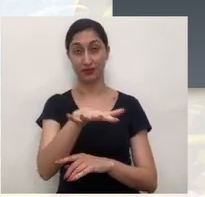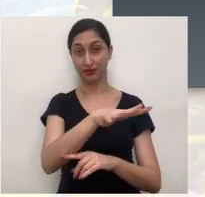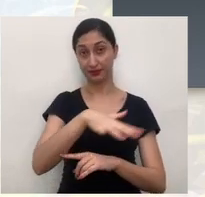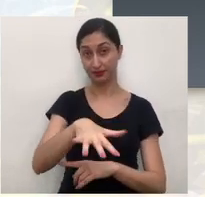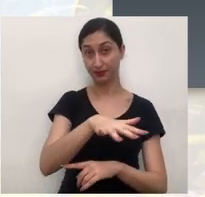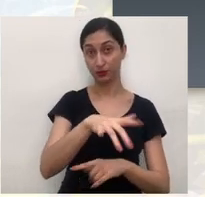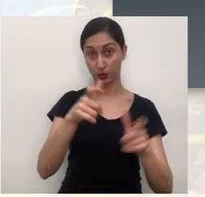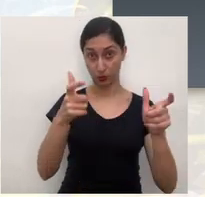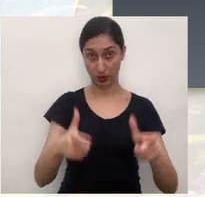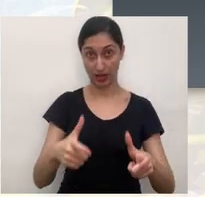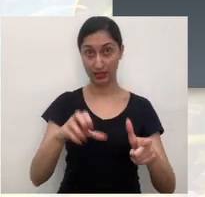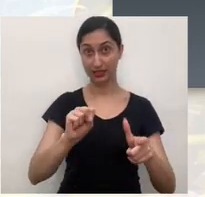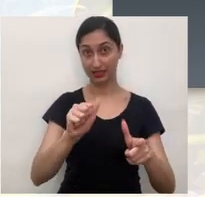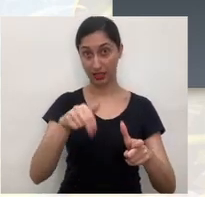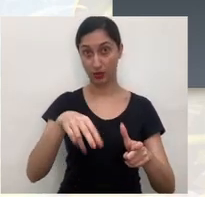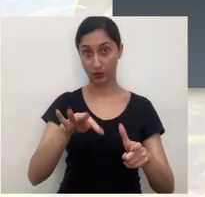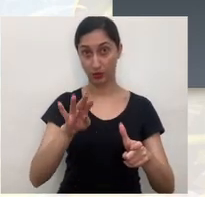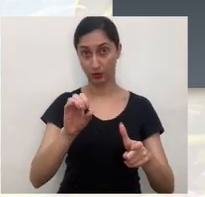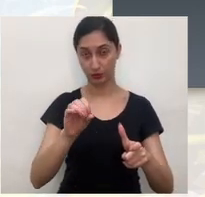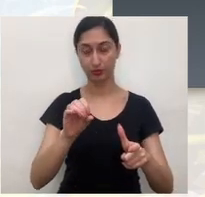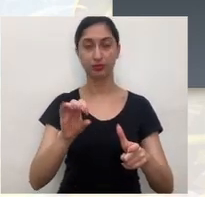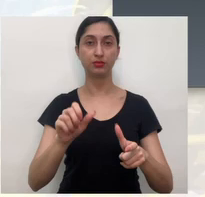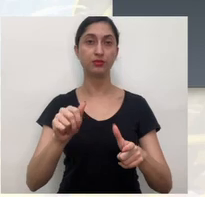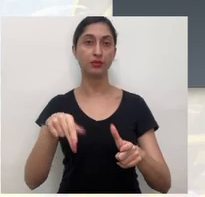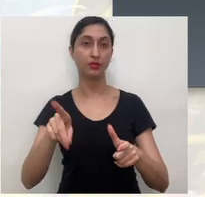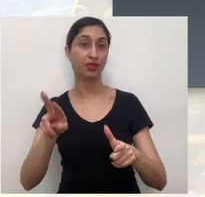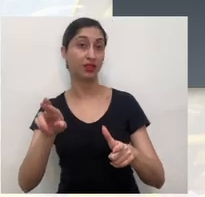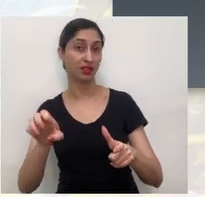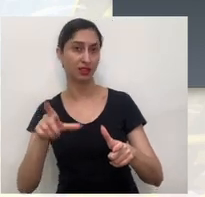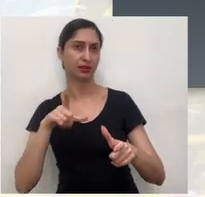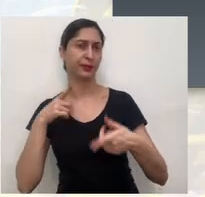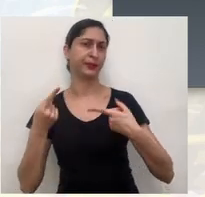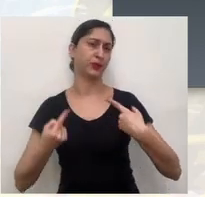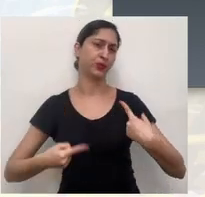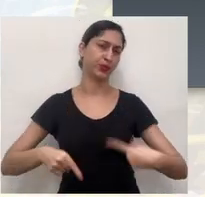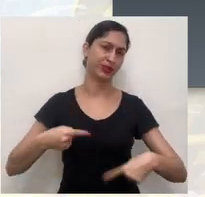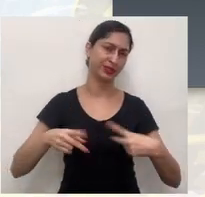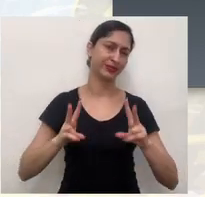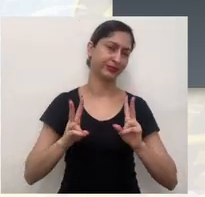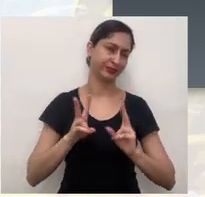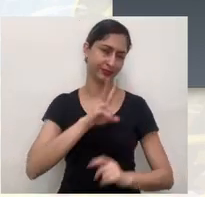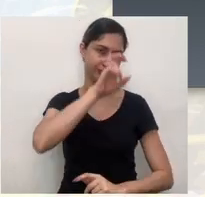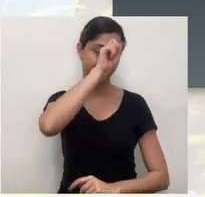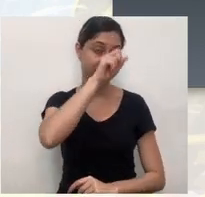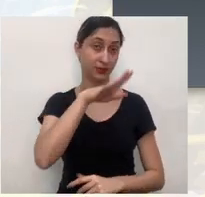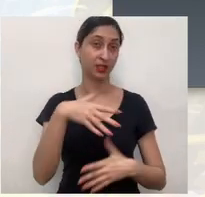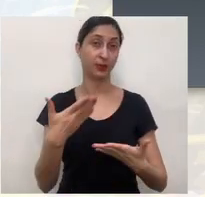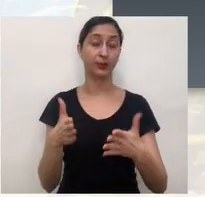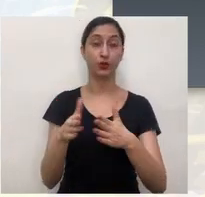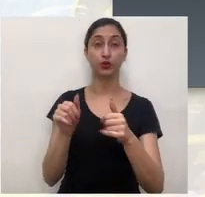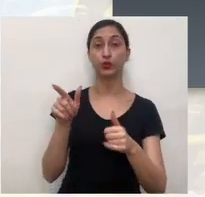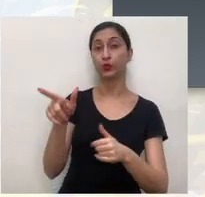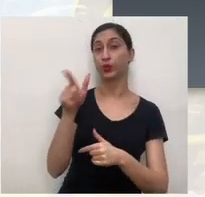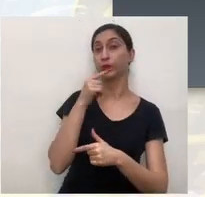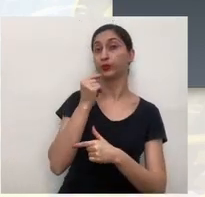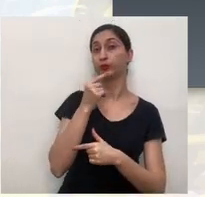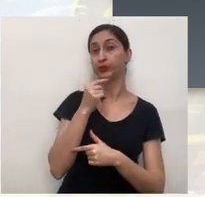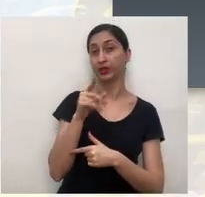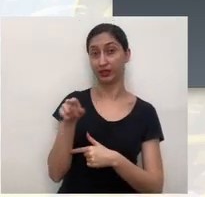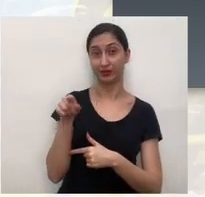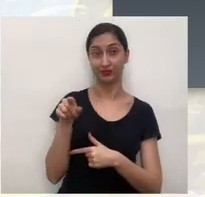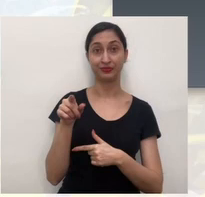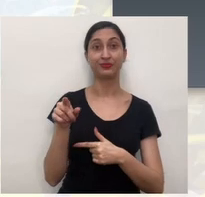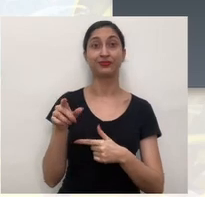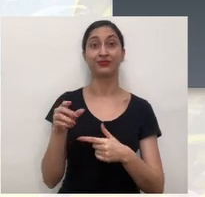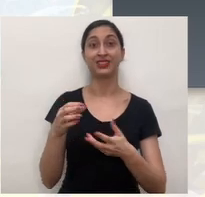região altamente politizada, foi solicitado ao Burle Marx que deixasse uma grande superfície